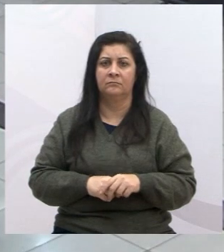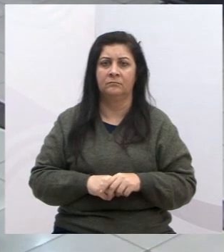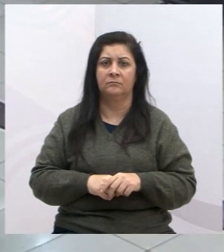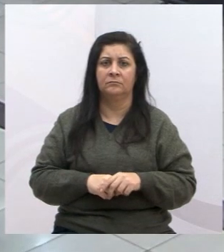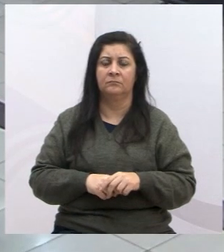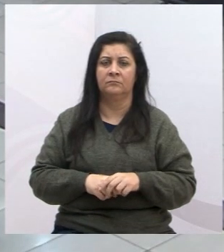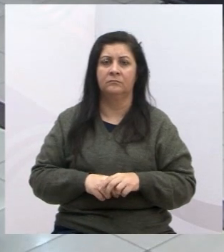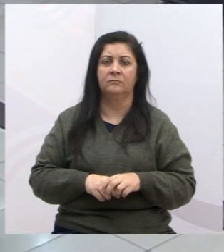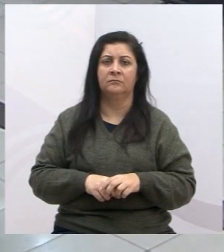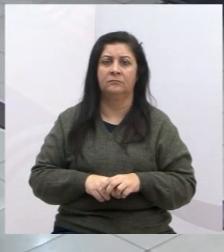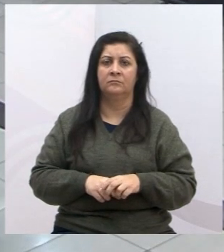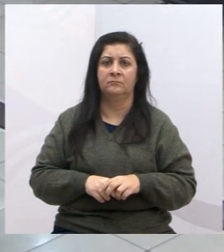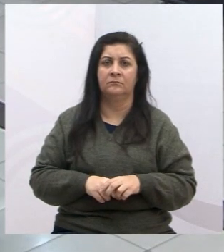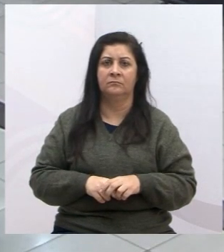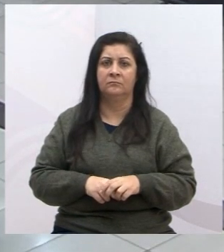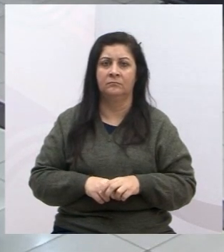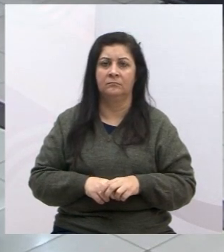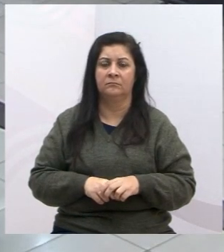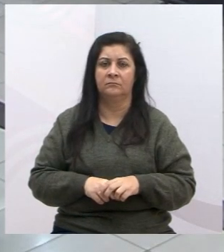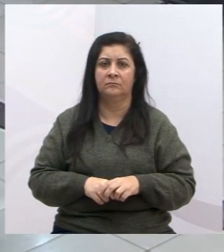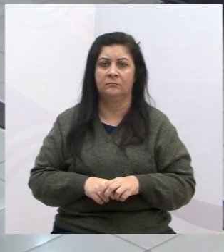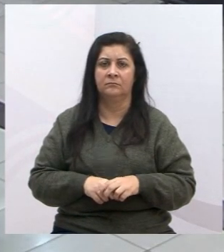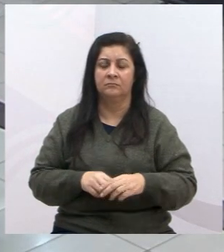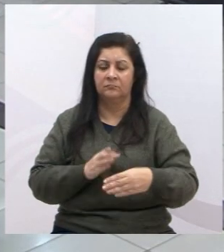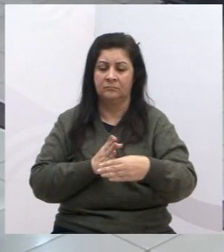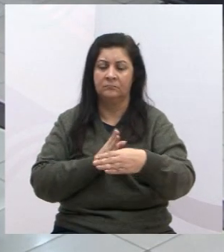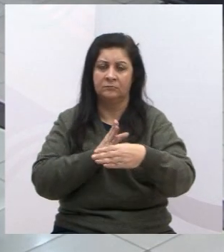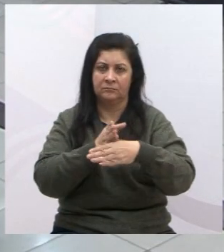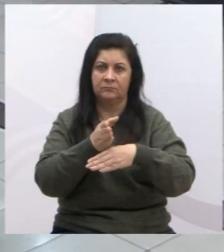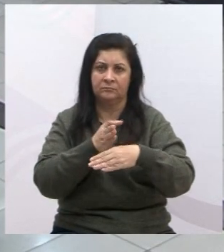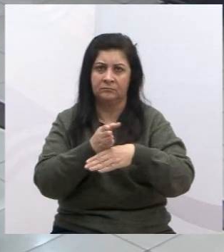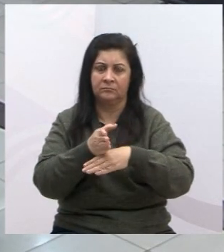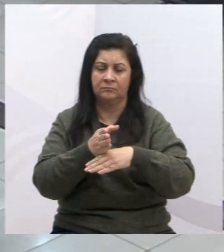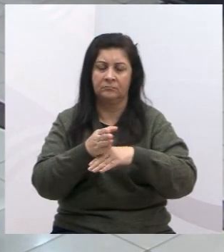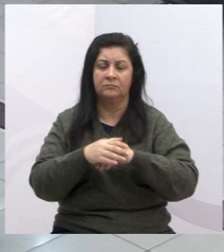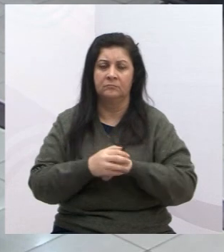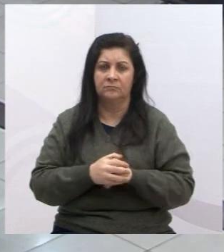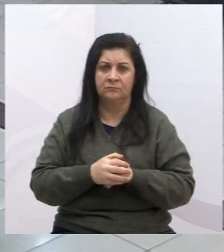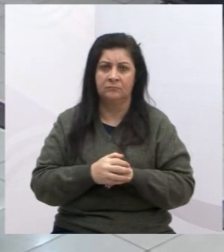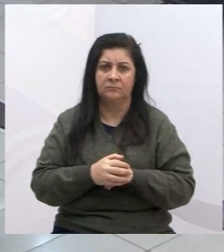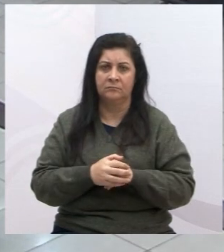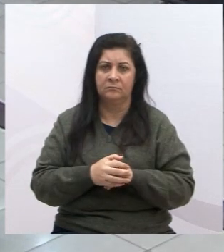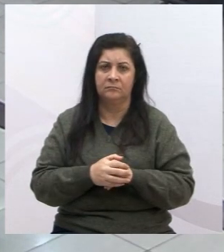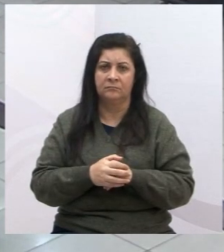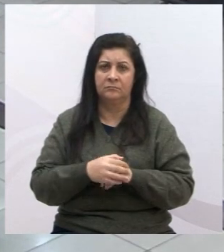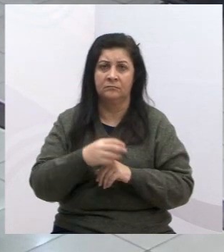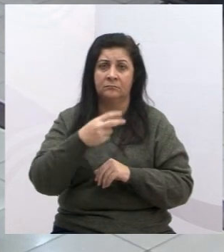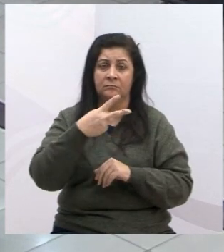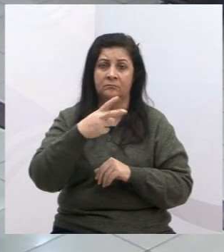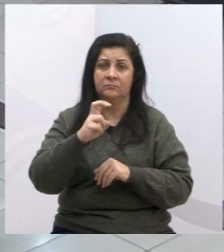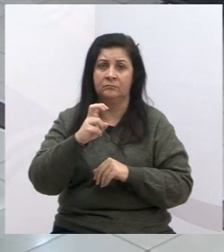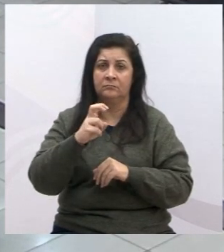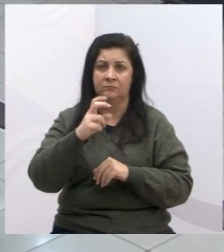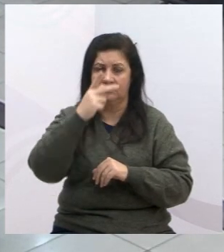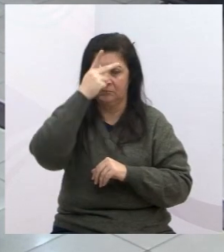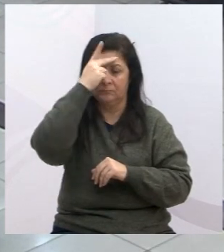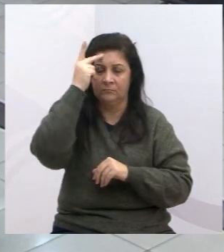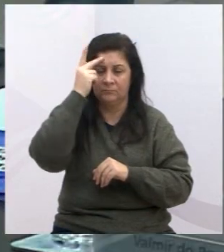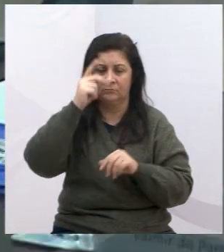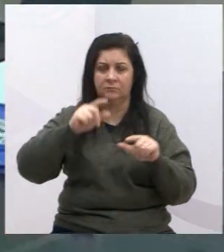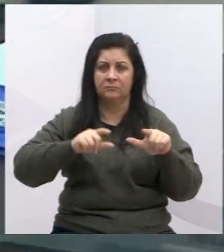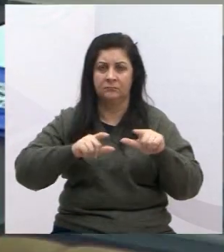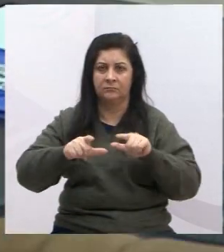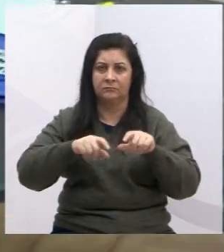Presidente, esse acesso aí, aonde que os mais de 25 trabalhadores trabalham